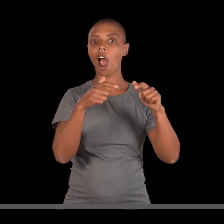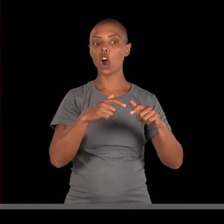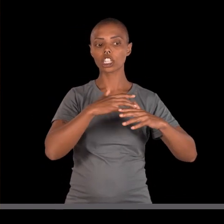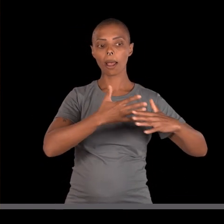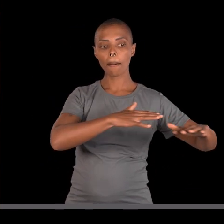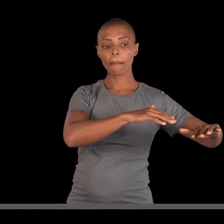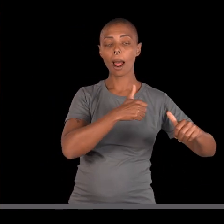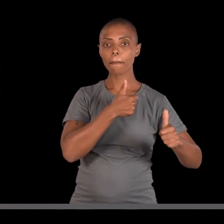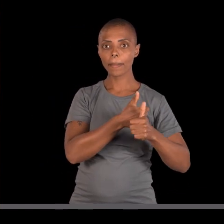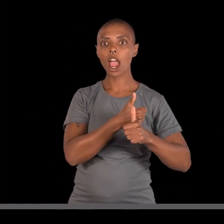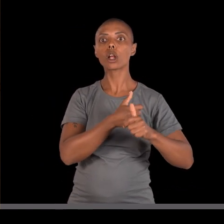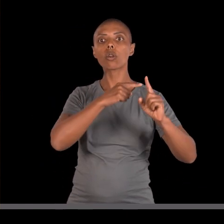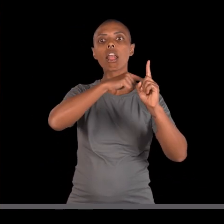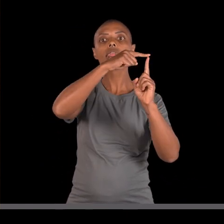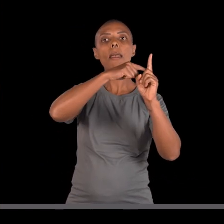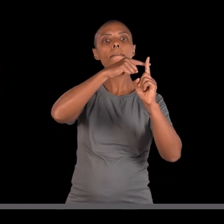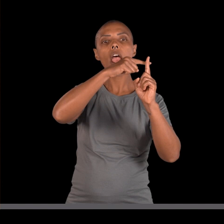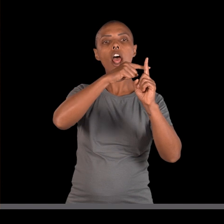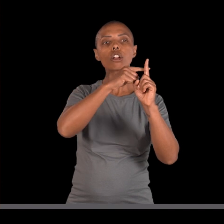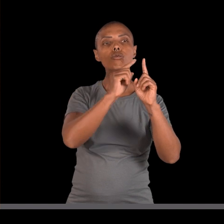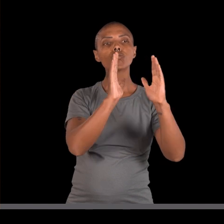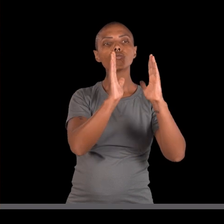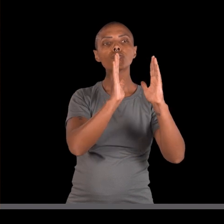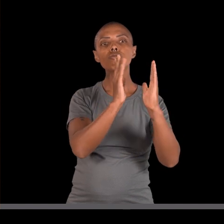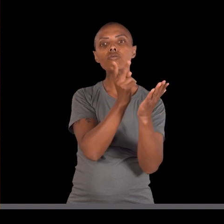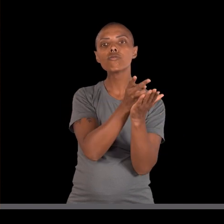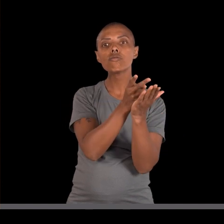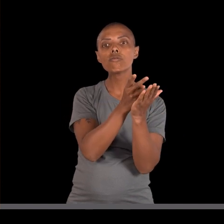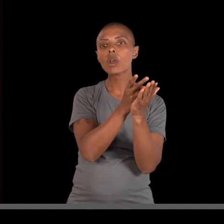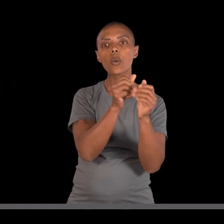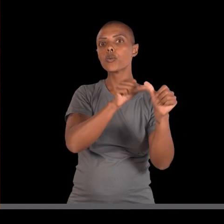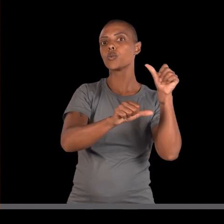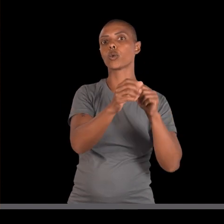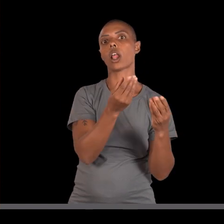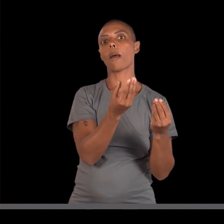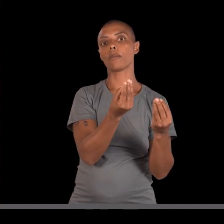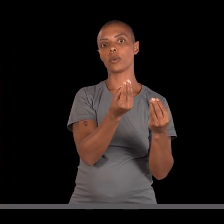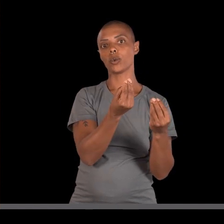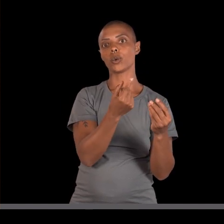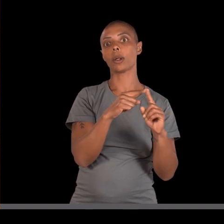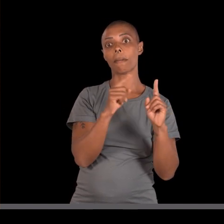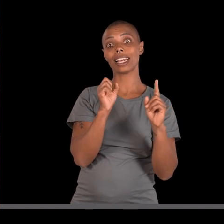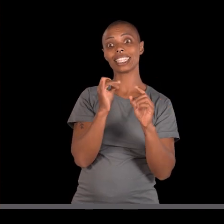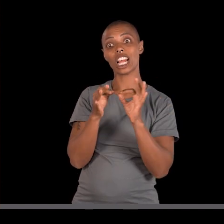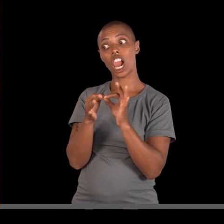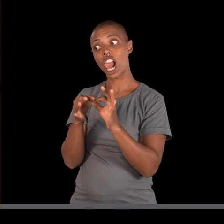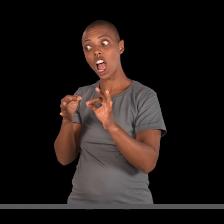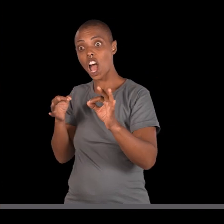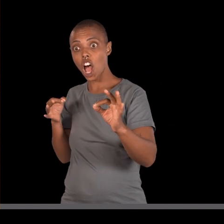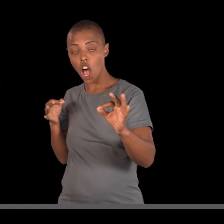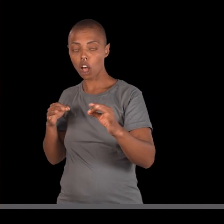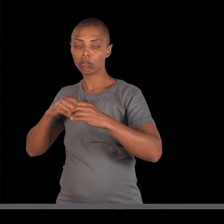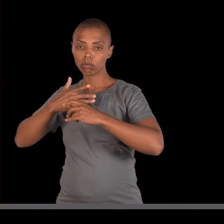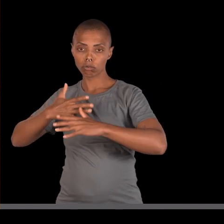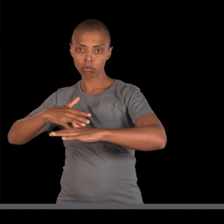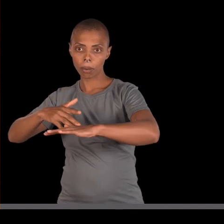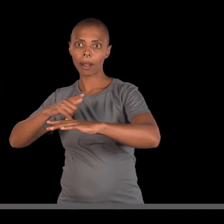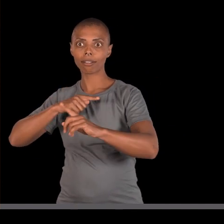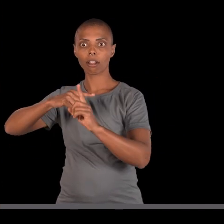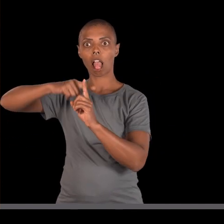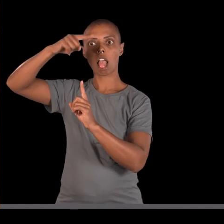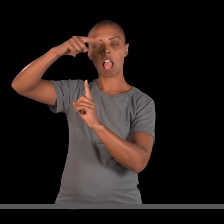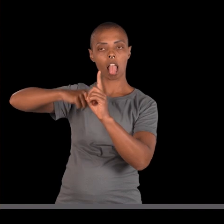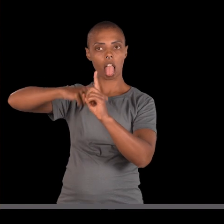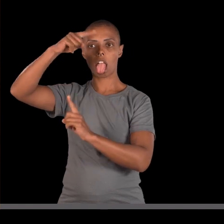climas oceânicos vão ter uma menor variação de temperatura ao longo do dia ou ao longo do ano. Você vai ter uma menor diferença